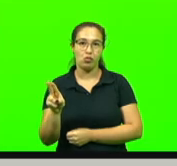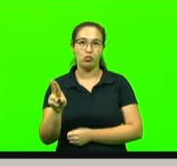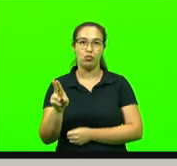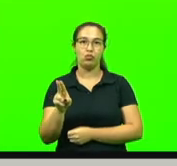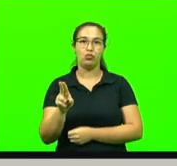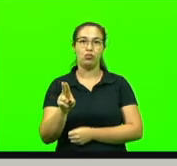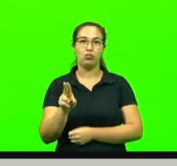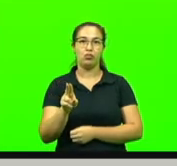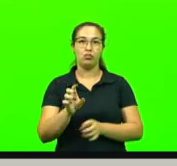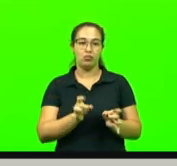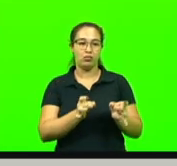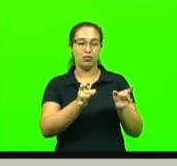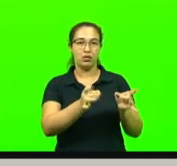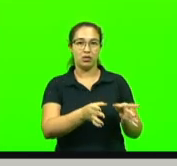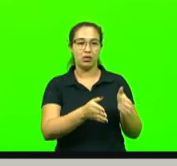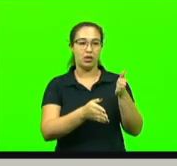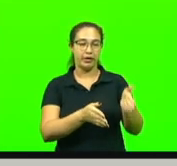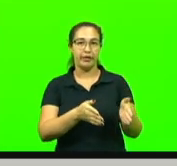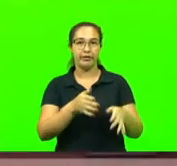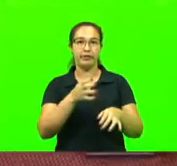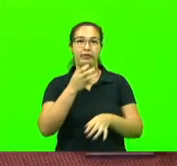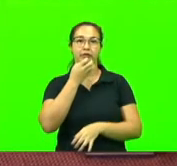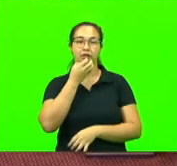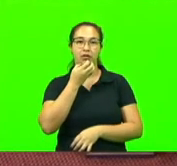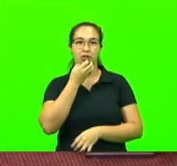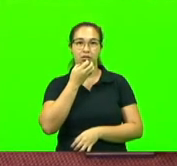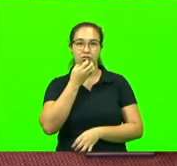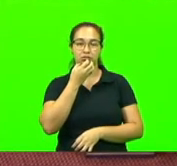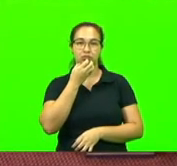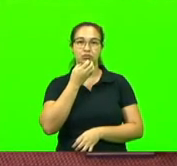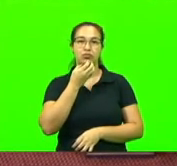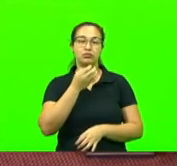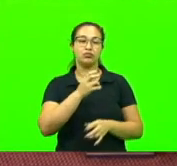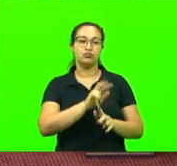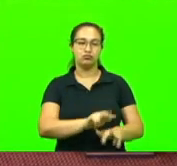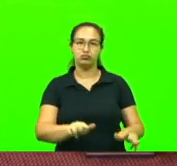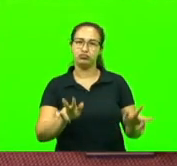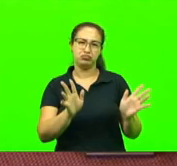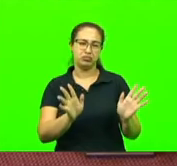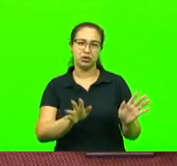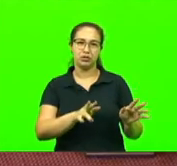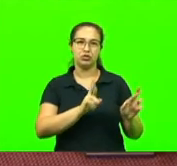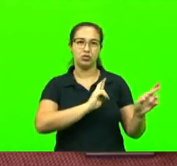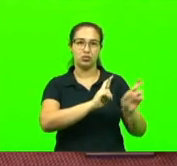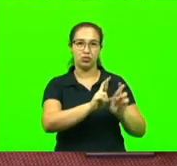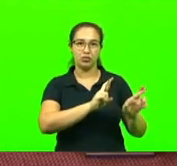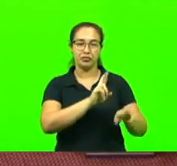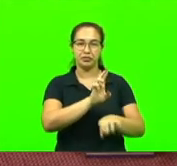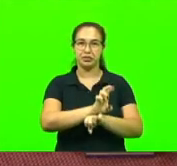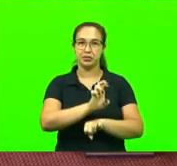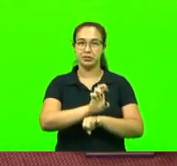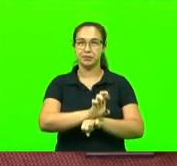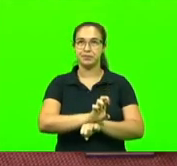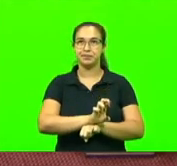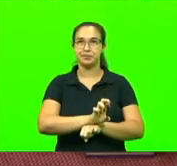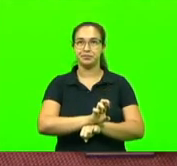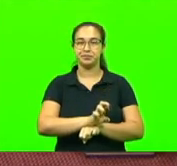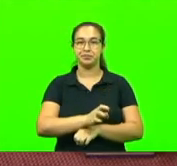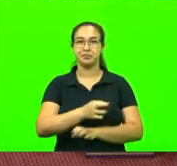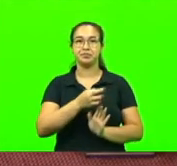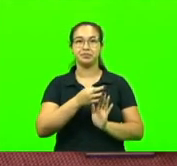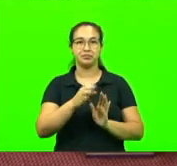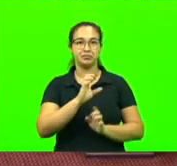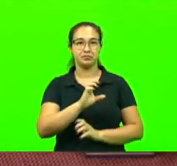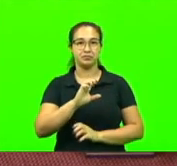rodovias estaduais, com emenda modificativa. Parecer favorável da Comissão